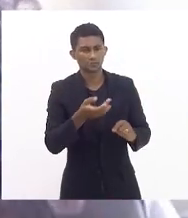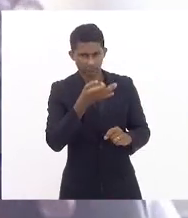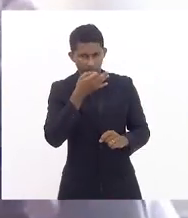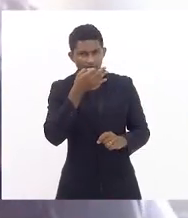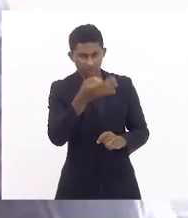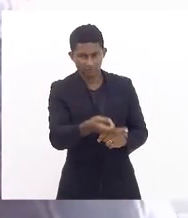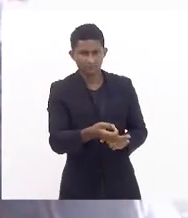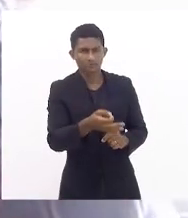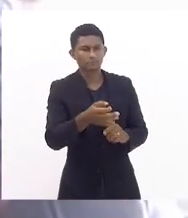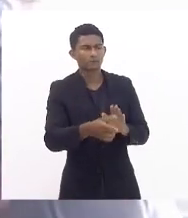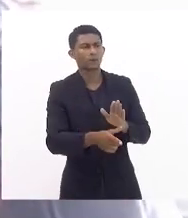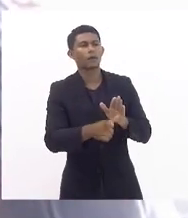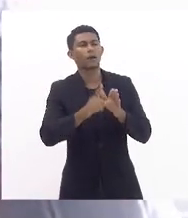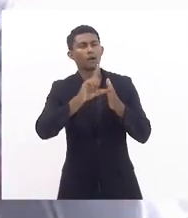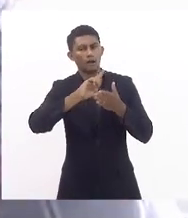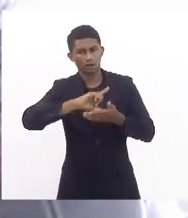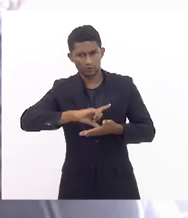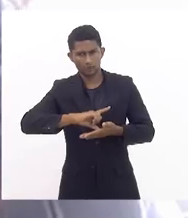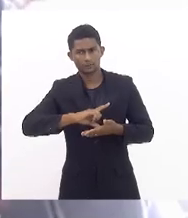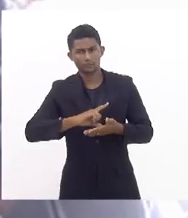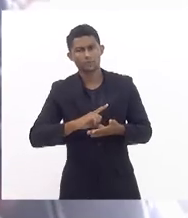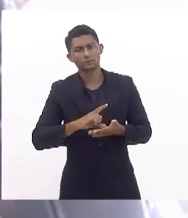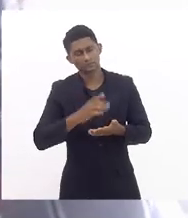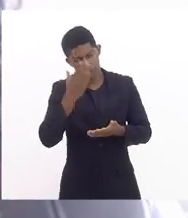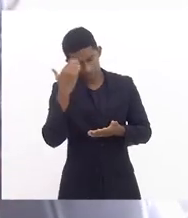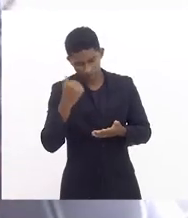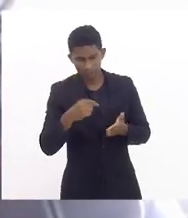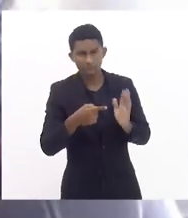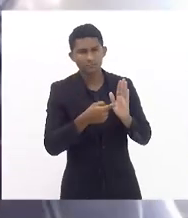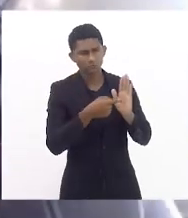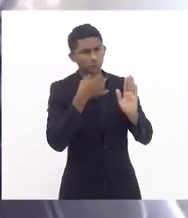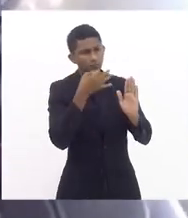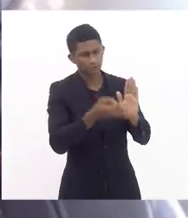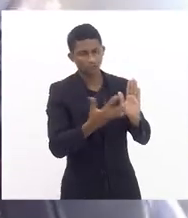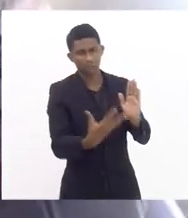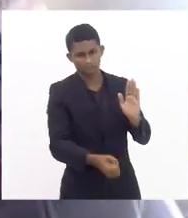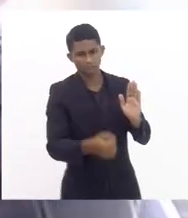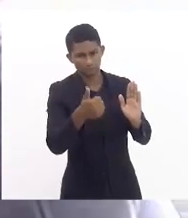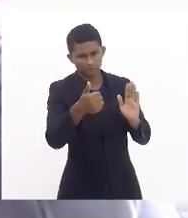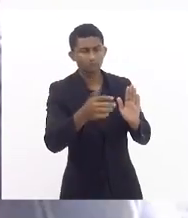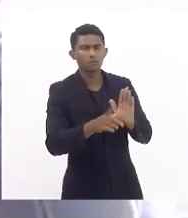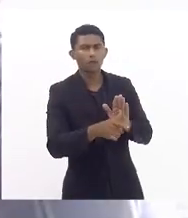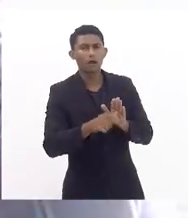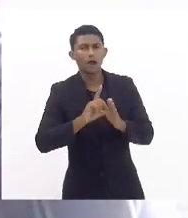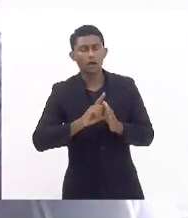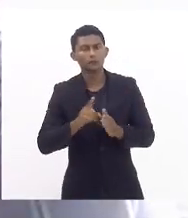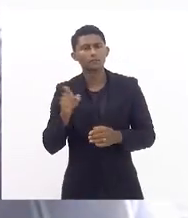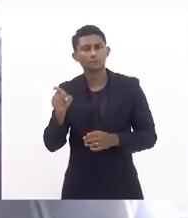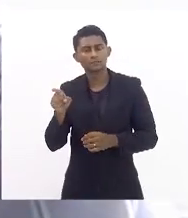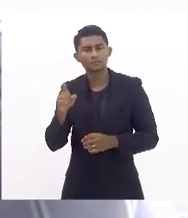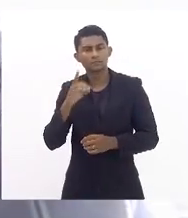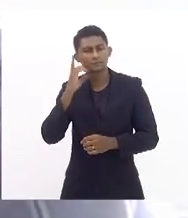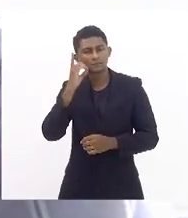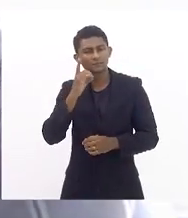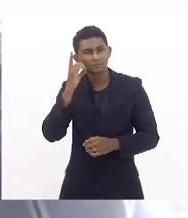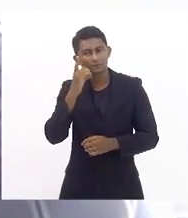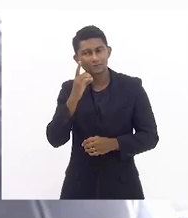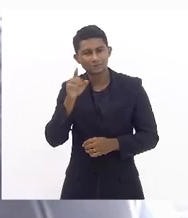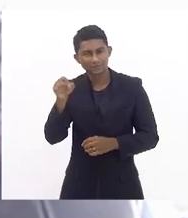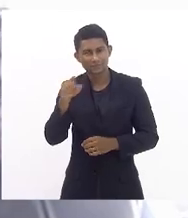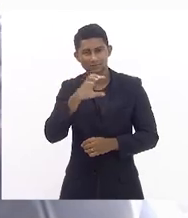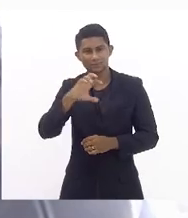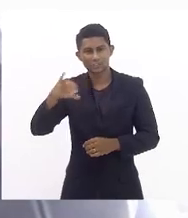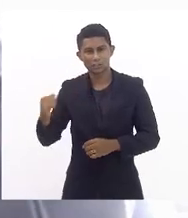parecer, por óbvio, no mérito, extremamente favorável, mas concordar com o deputado presidente da comissão da